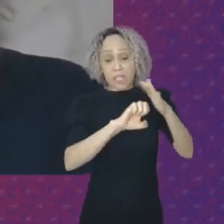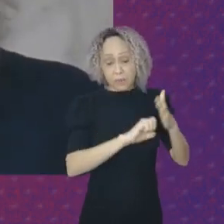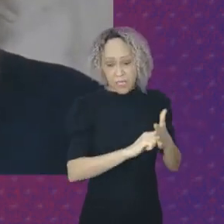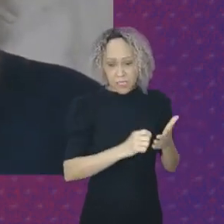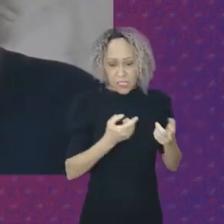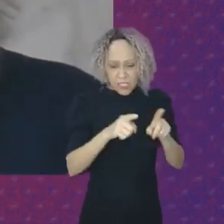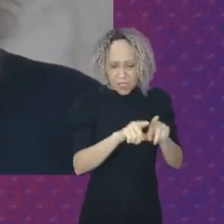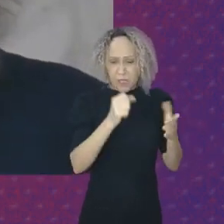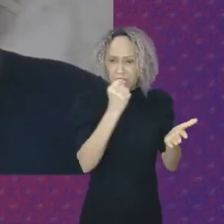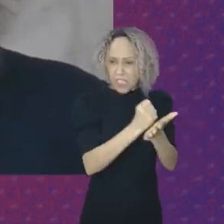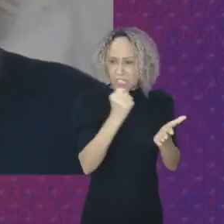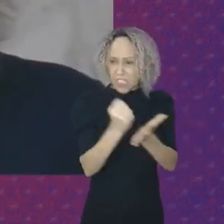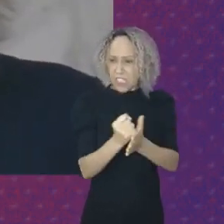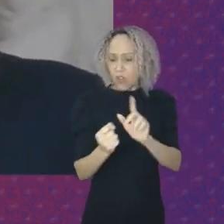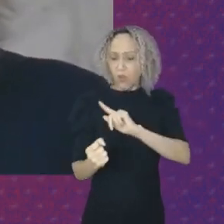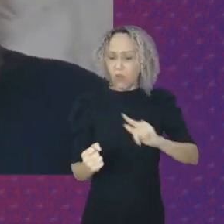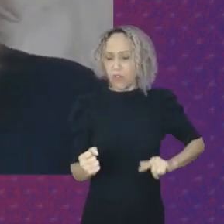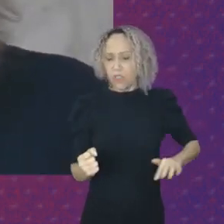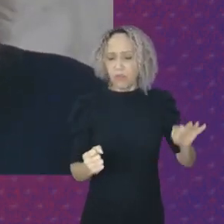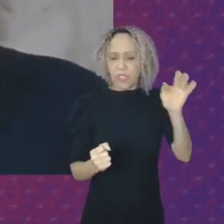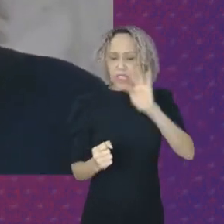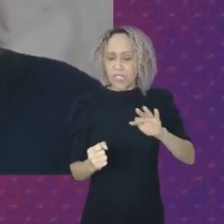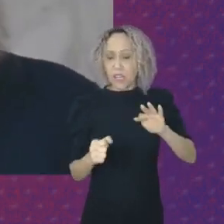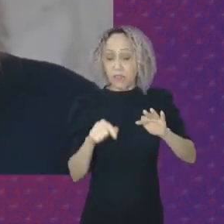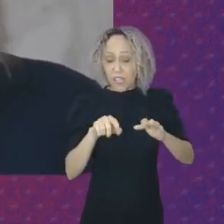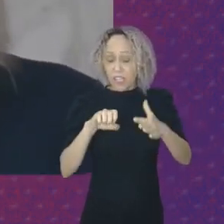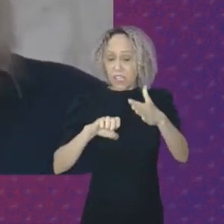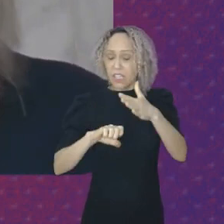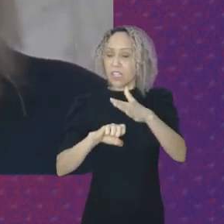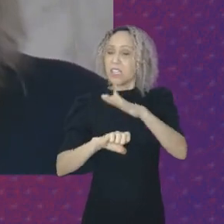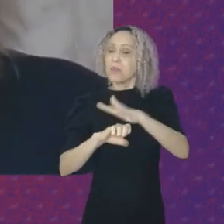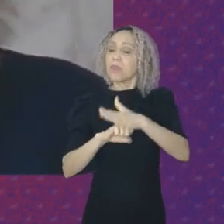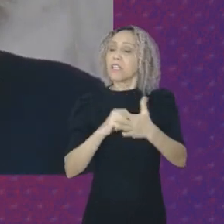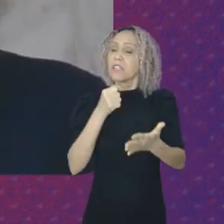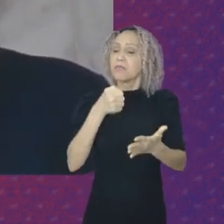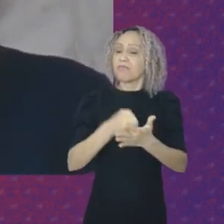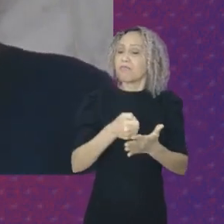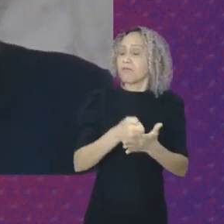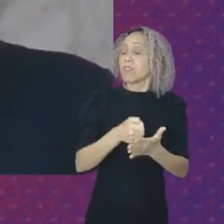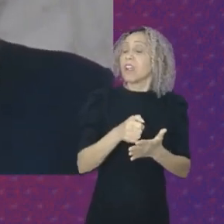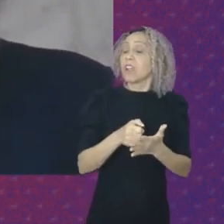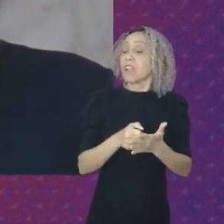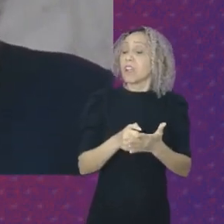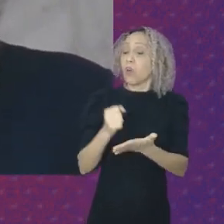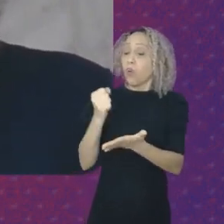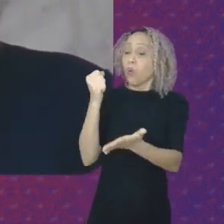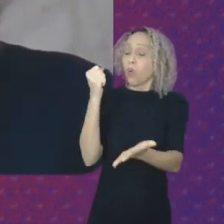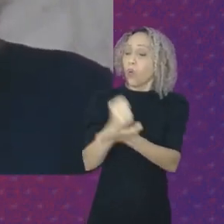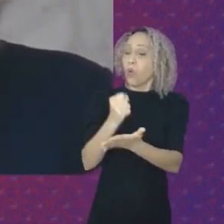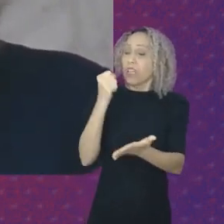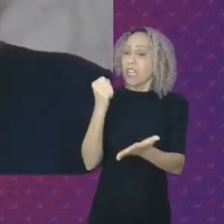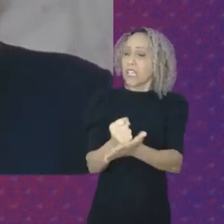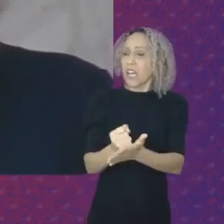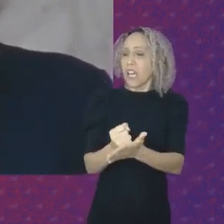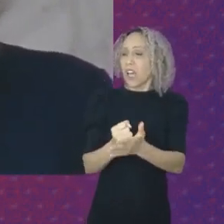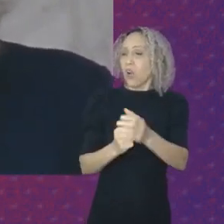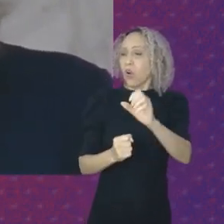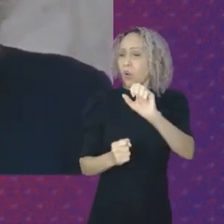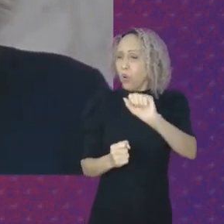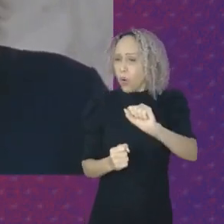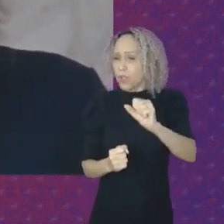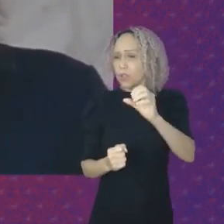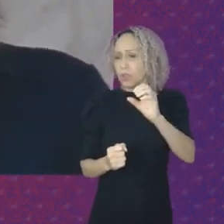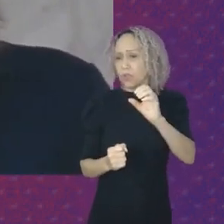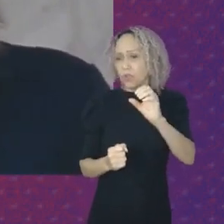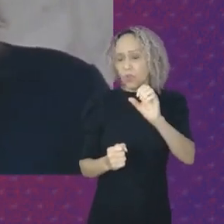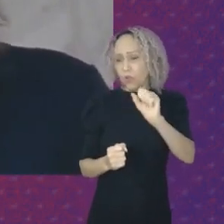federal, garantindo maior oportunidade para as mulheres em situação de violência de reestruturação e